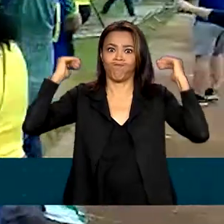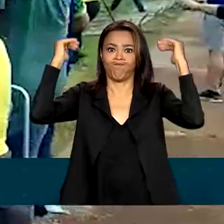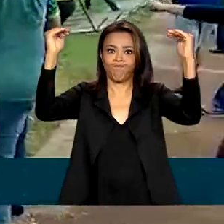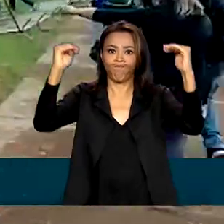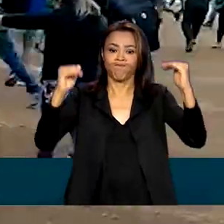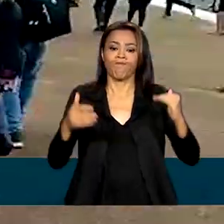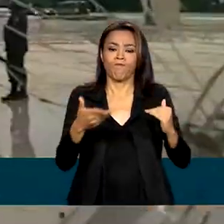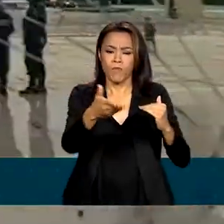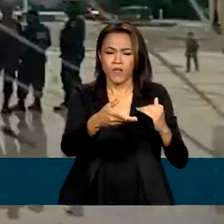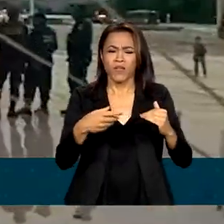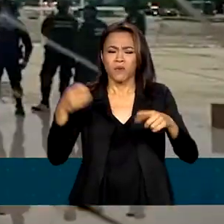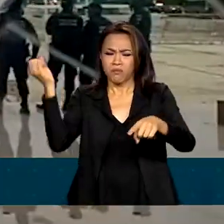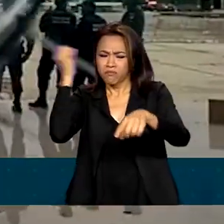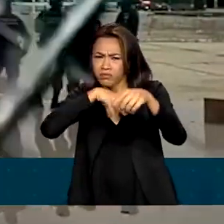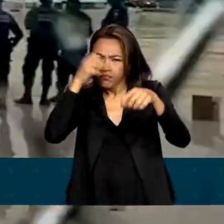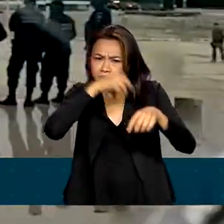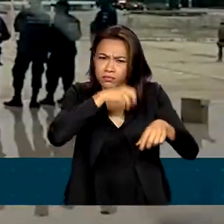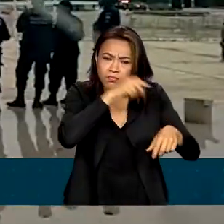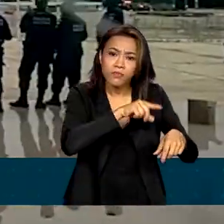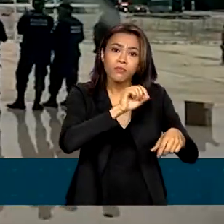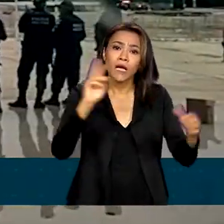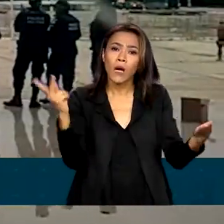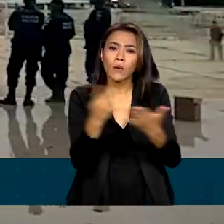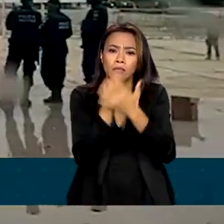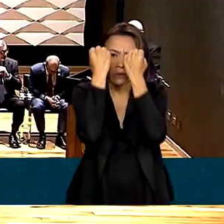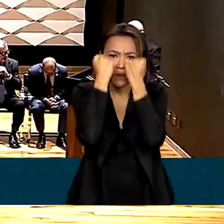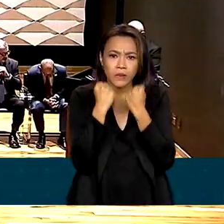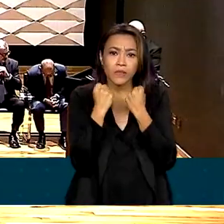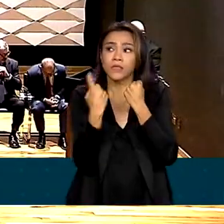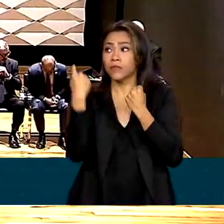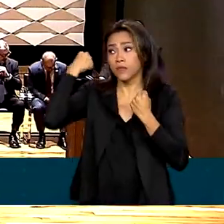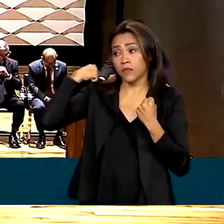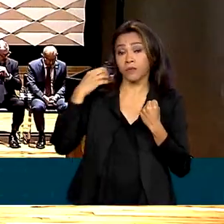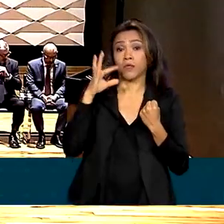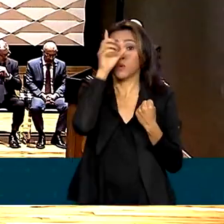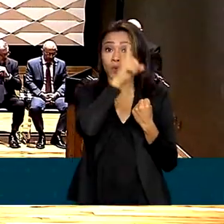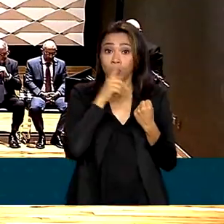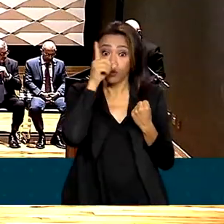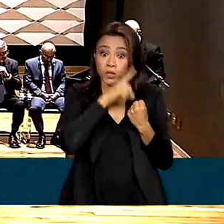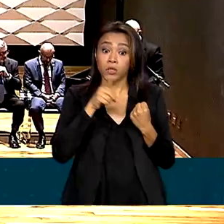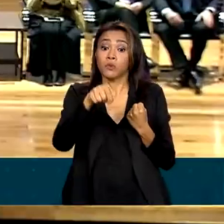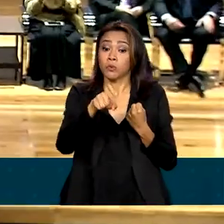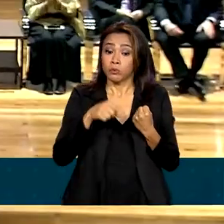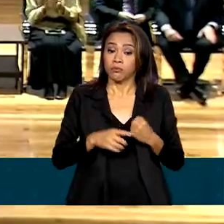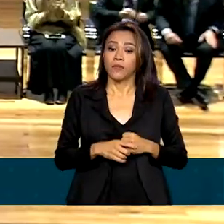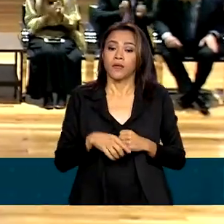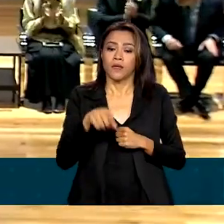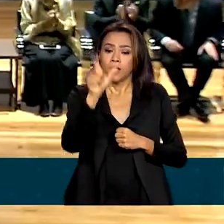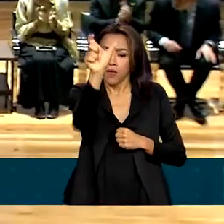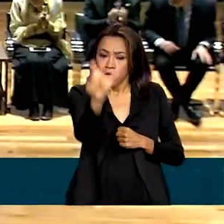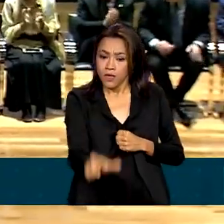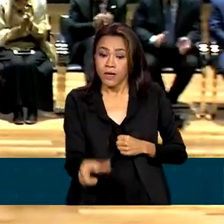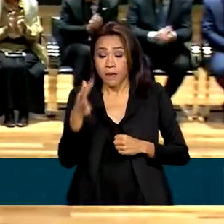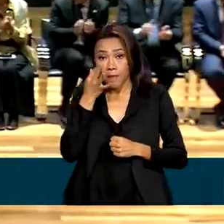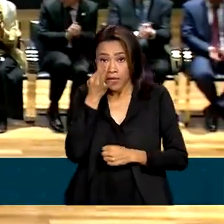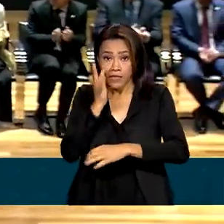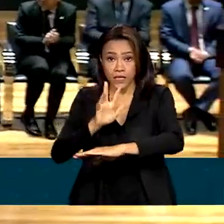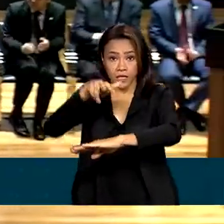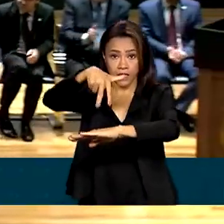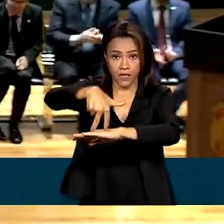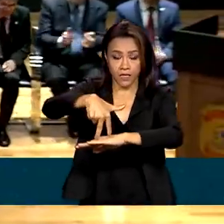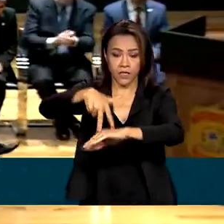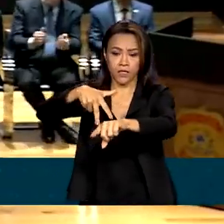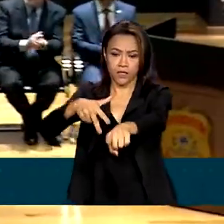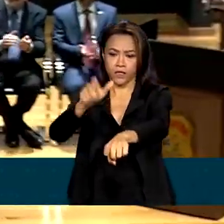atos terroristas ocorridos em Brasília no último domingo deram o tom aos discursos. Um dos presentes foi o presidente